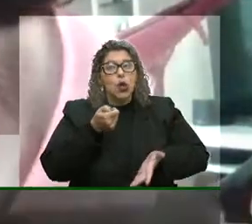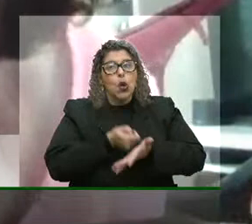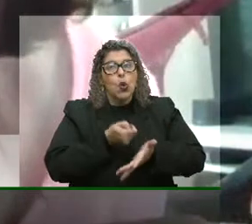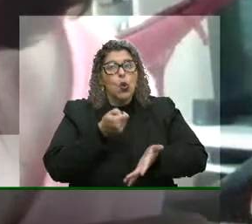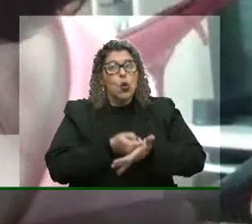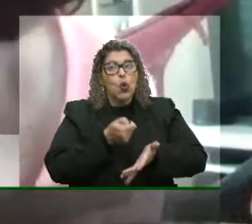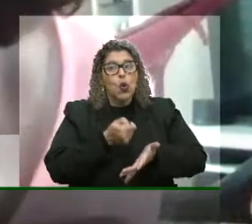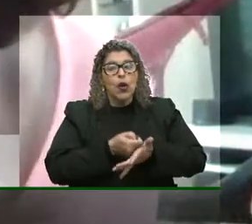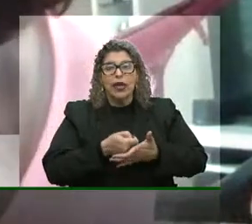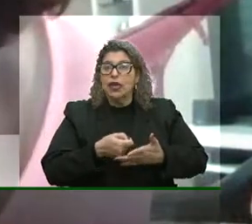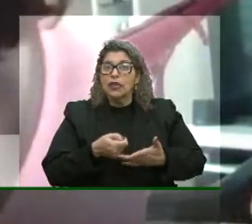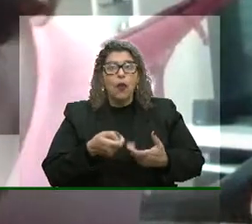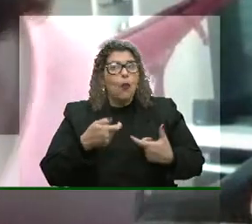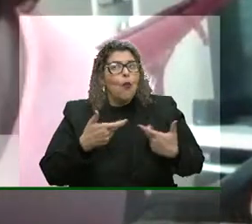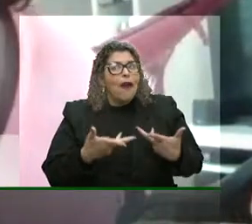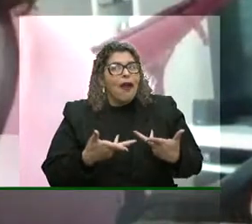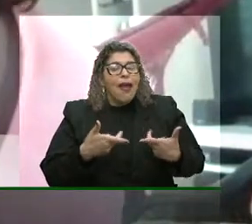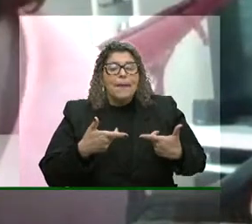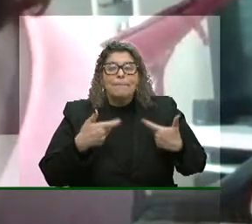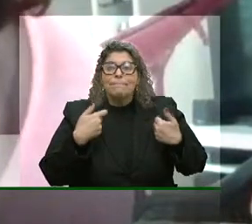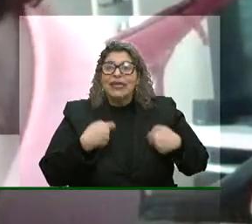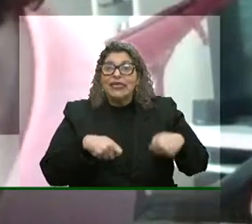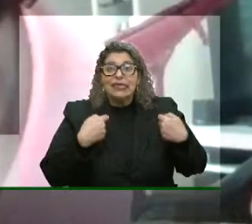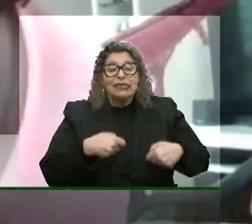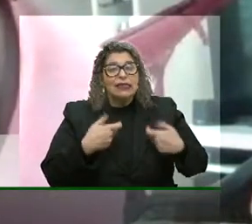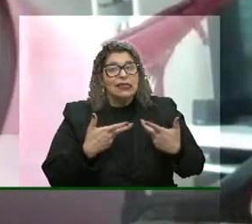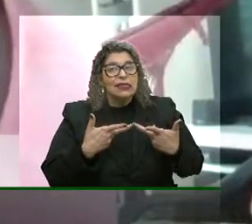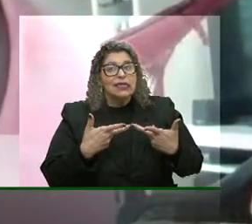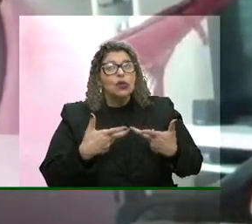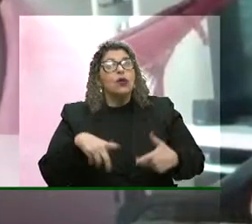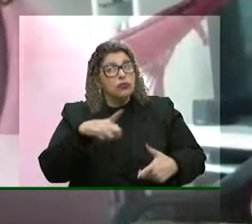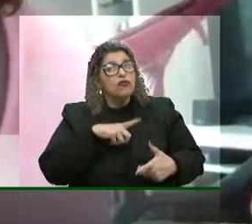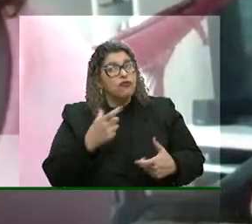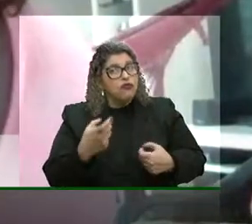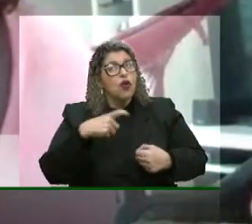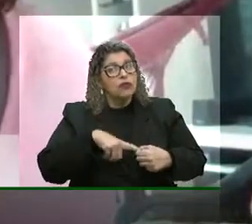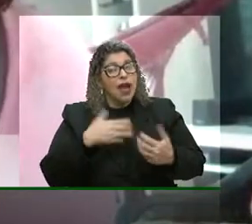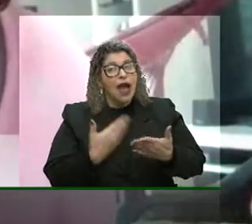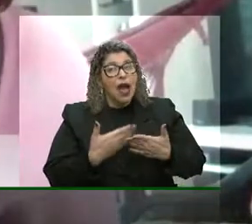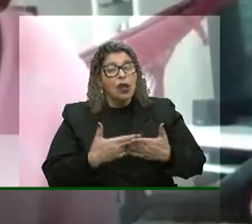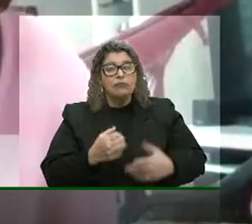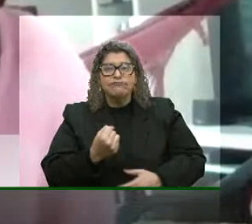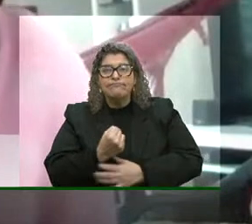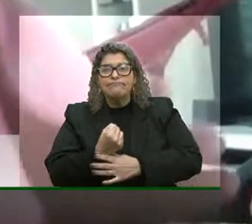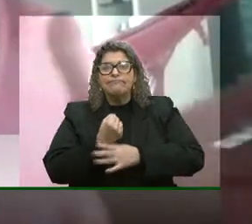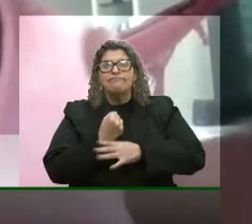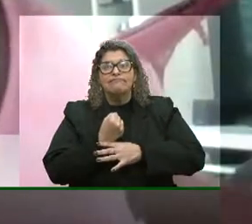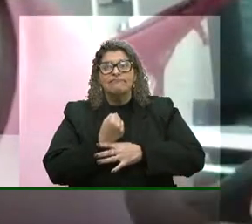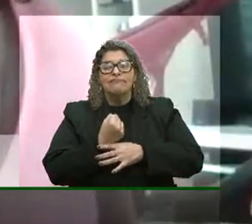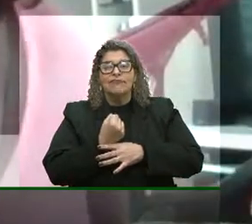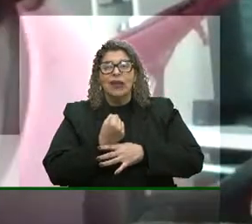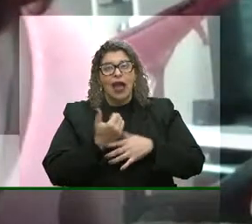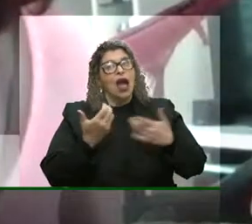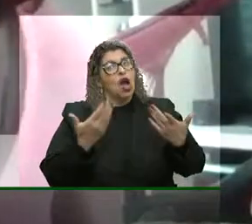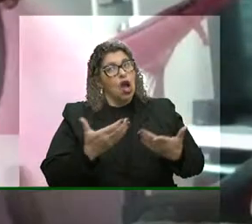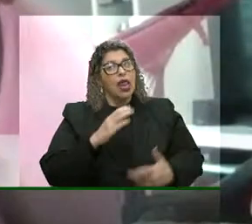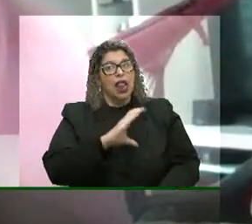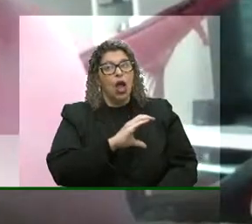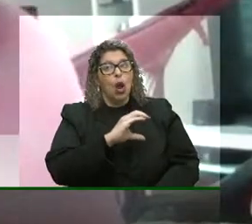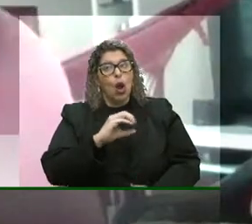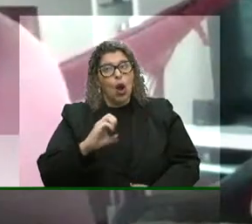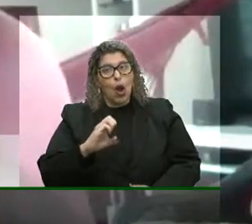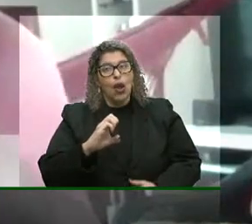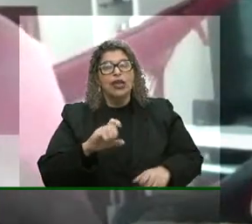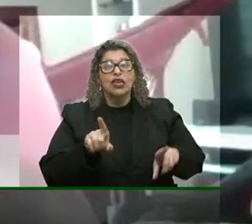as reais para a volta às aulas. Temos que voltar às aulas quando nós tivermos segurança. Então, o governo agora, ao instalar o COE,